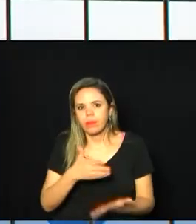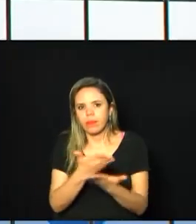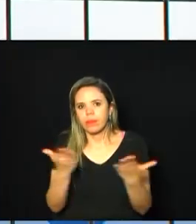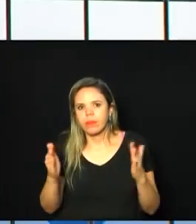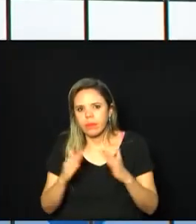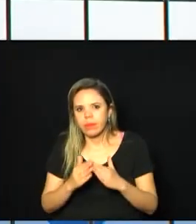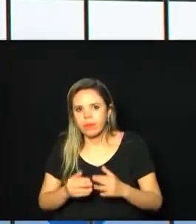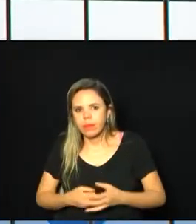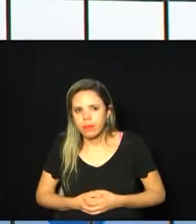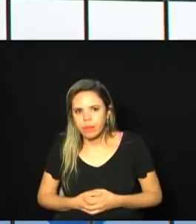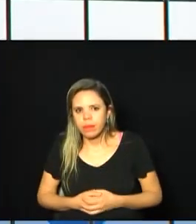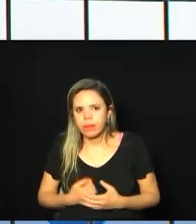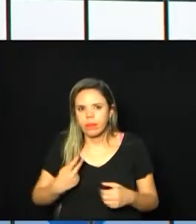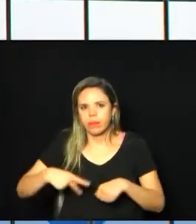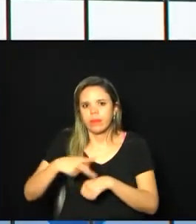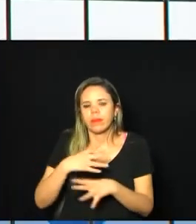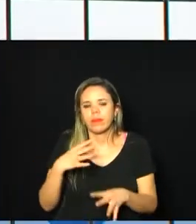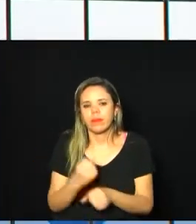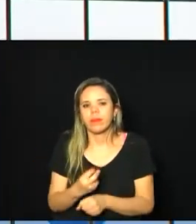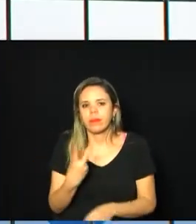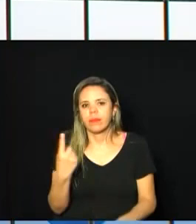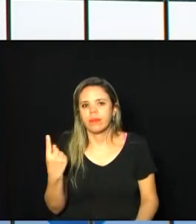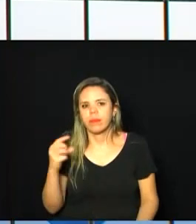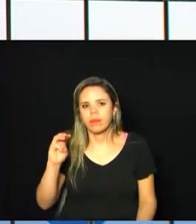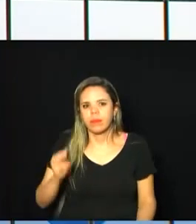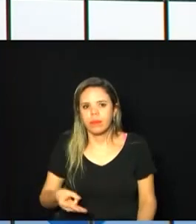de casa. E no país são